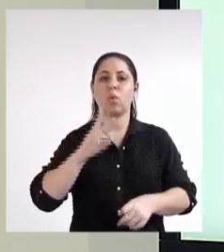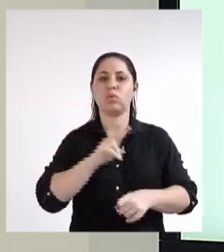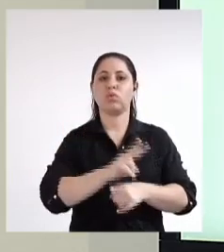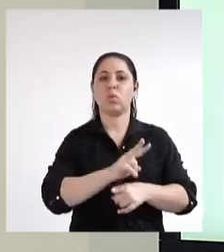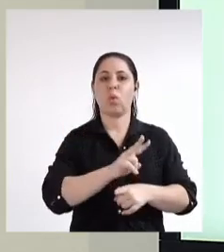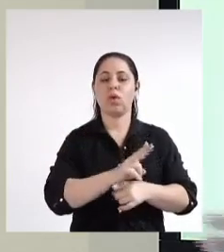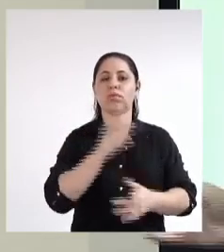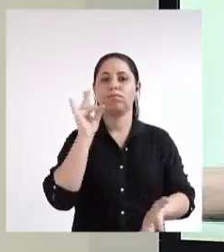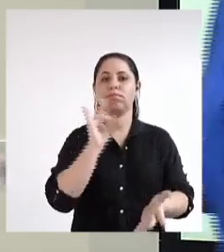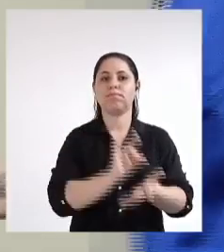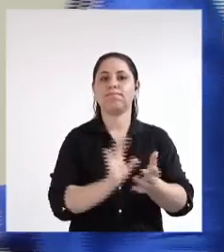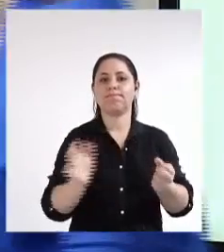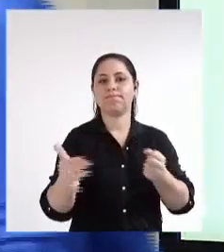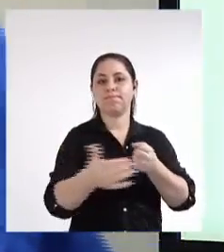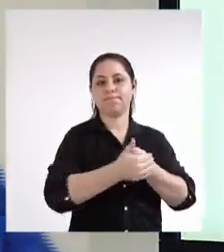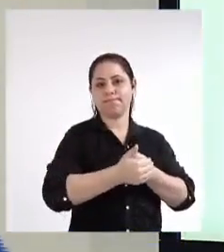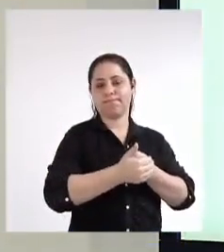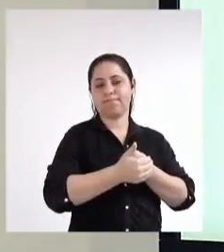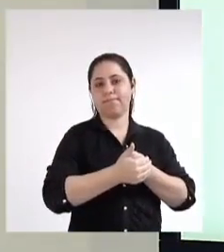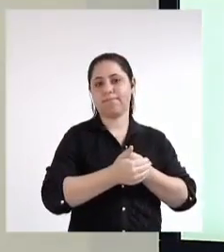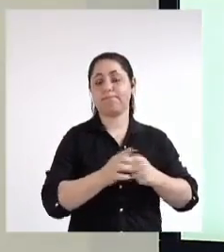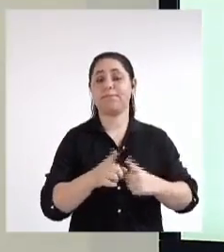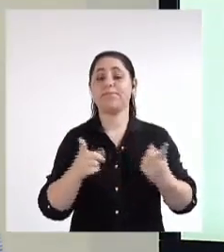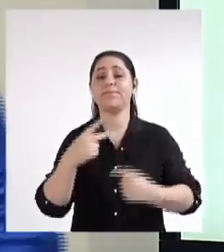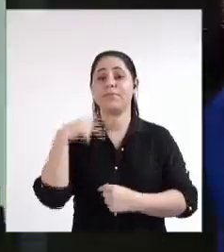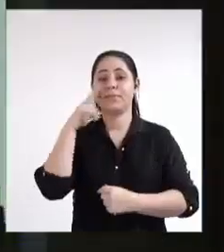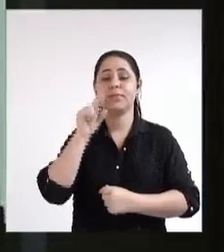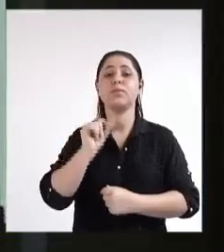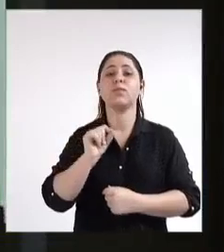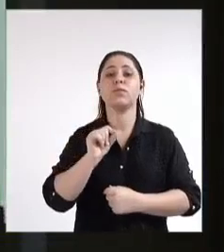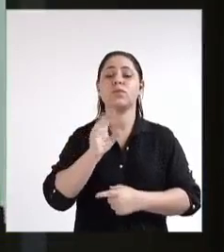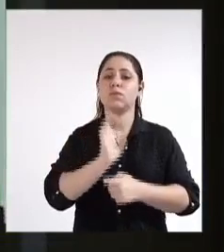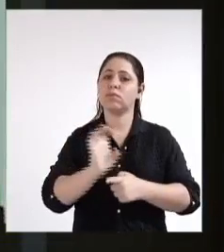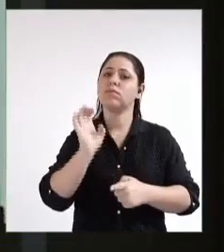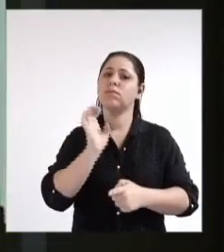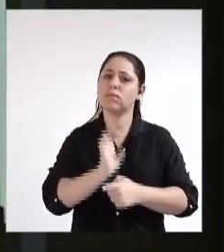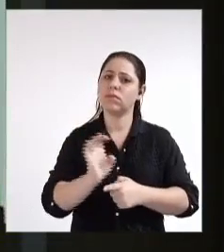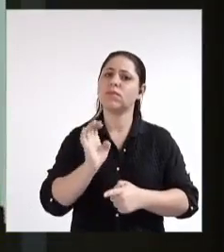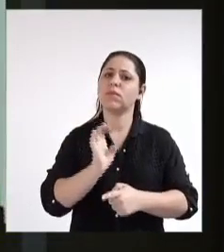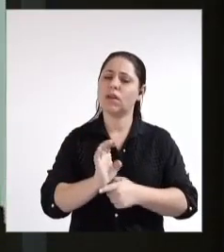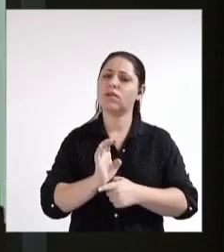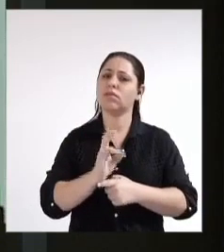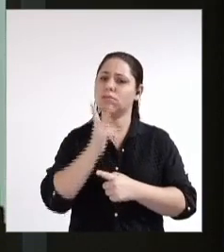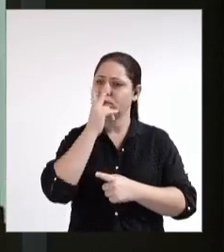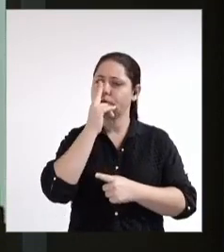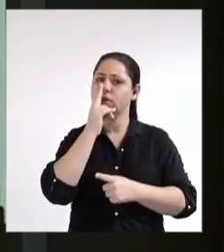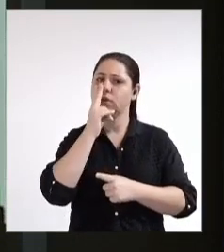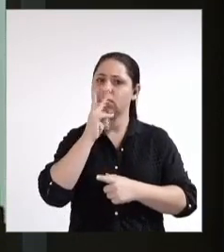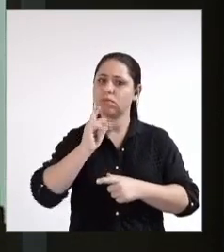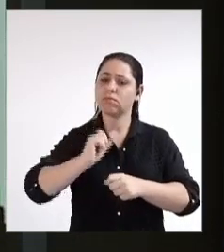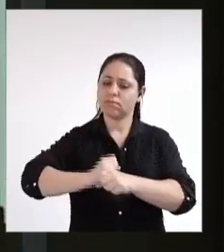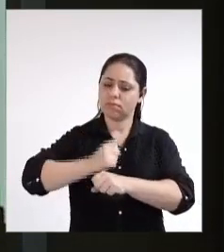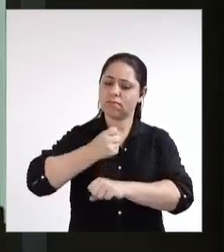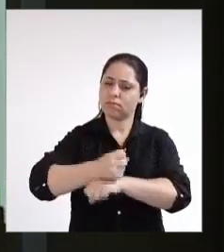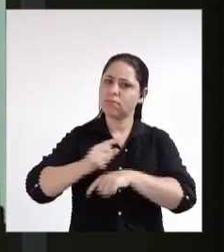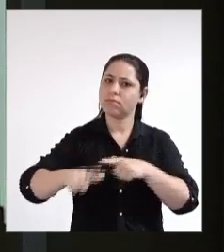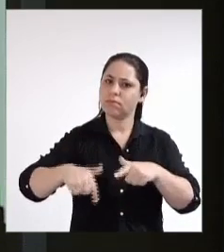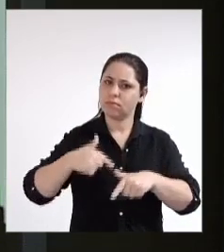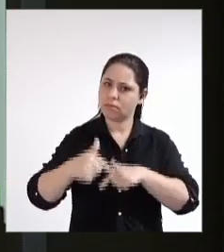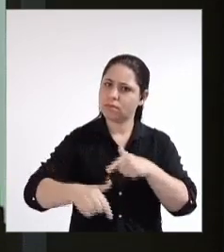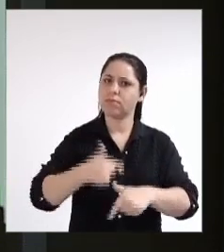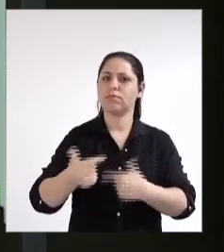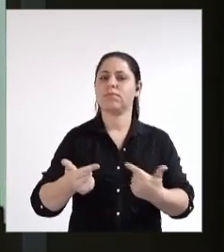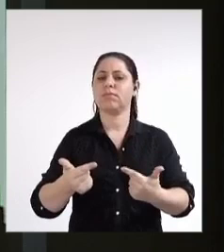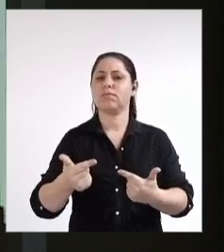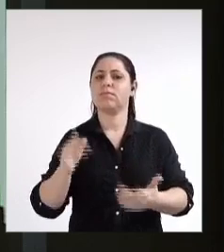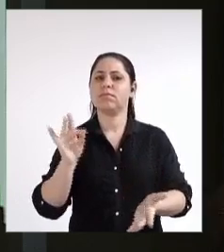mas nós é estamos vendo aqui é que o estado estava representado das unidades de conservação então